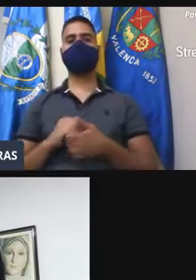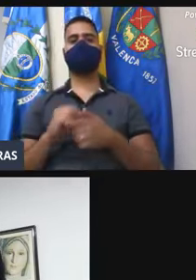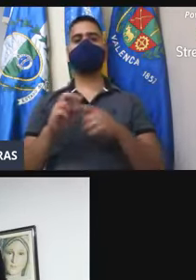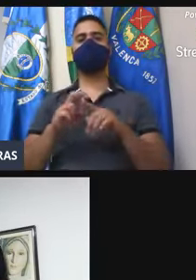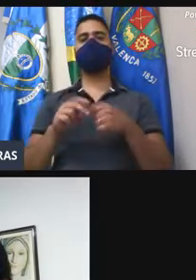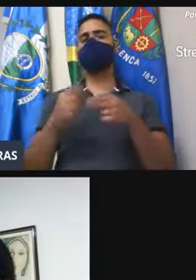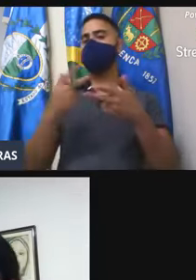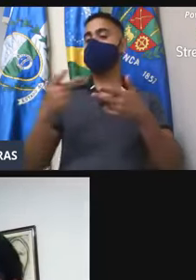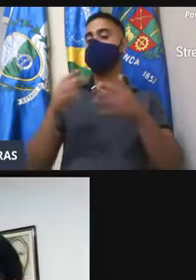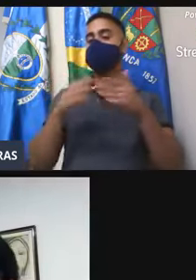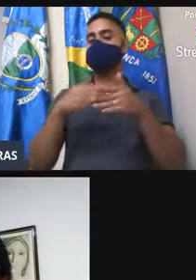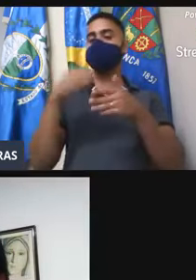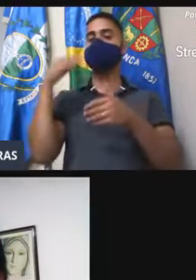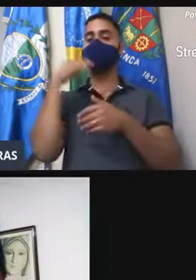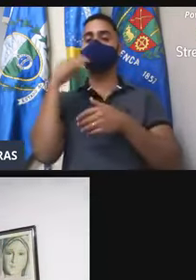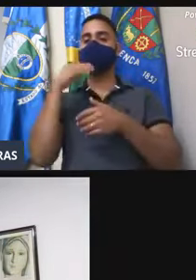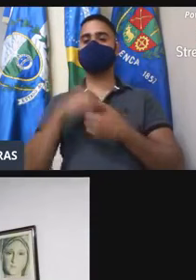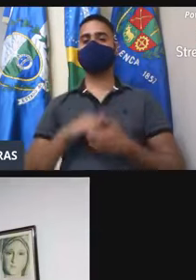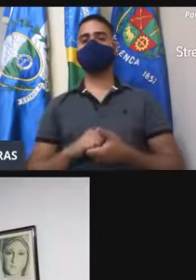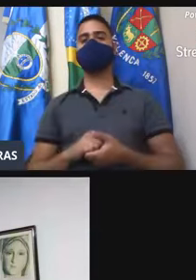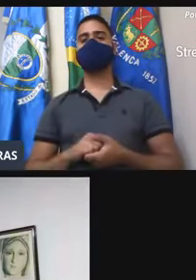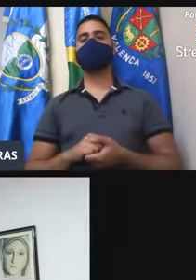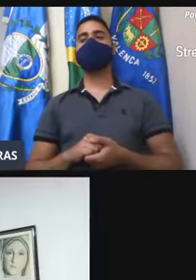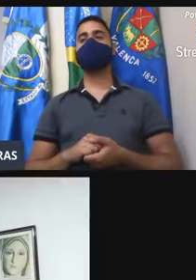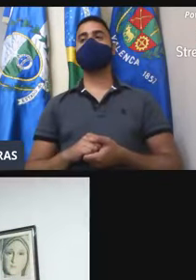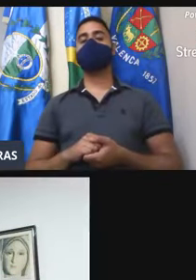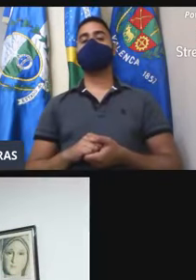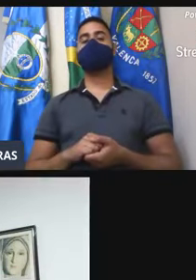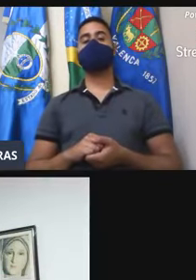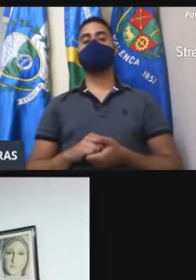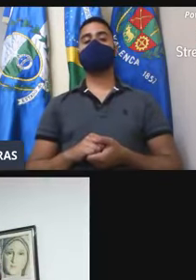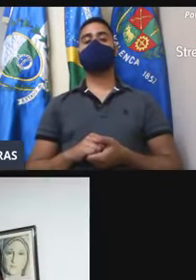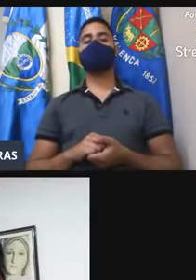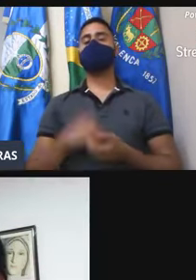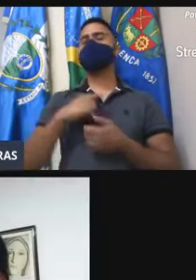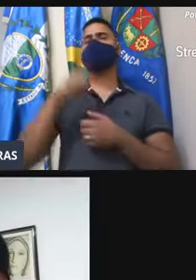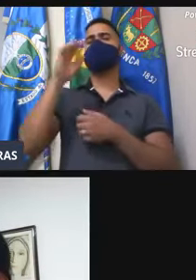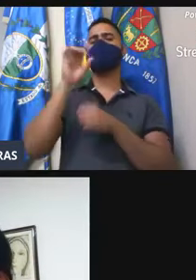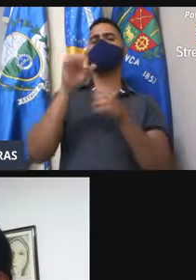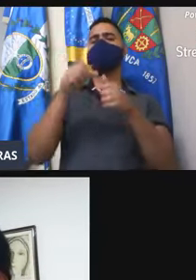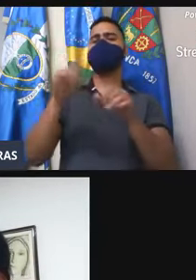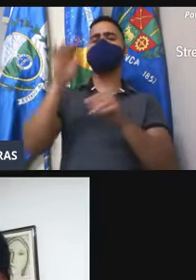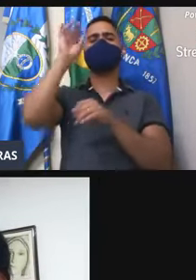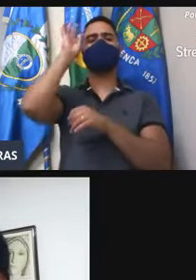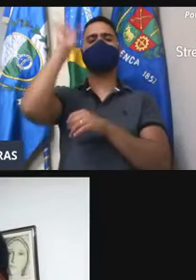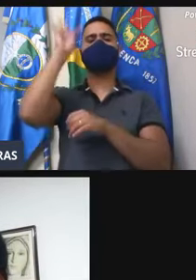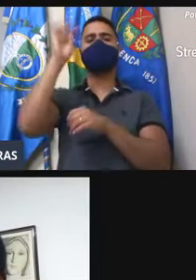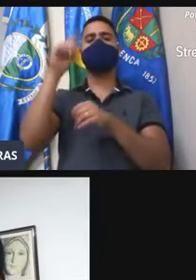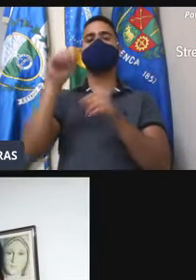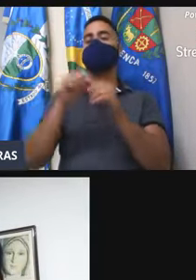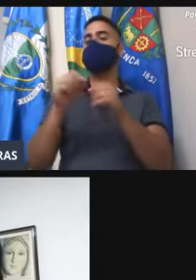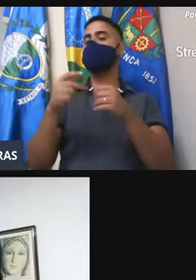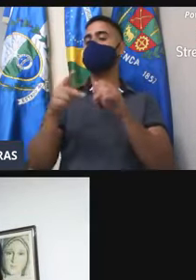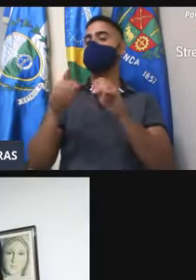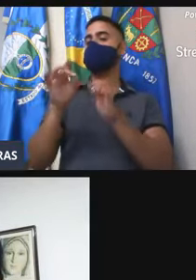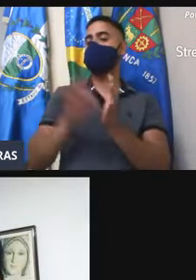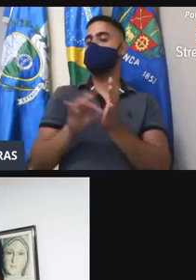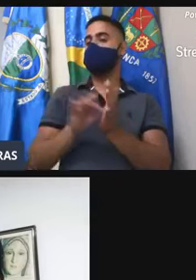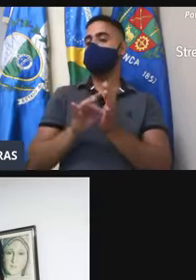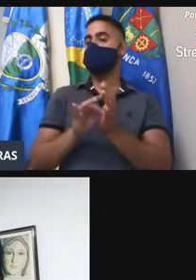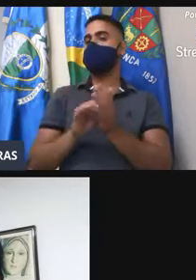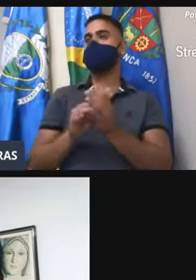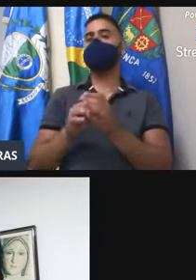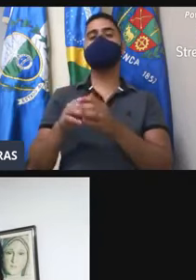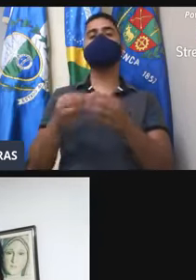de urgência, pede urgência, urge, para que saia da teoria para a prática. Então, eu lhe pergunto, secretária, em que pé que cabeça